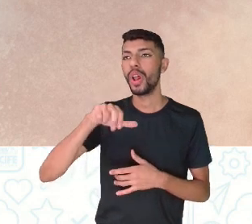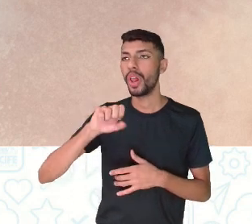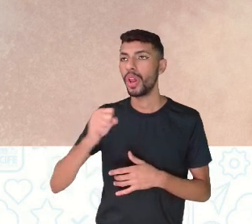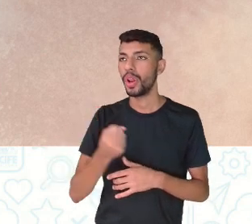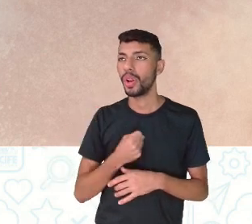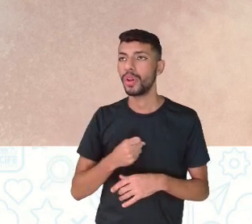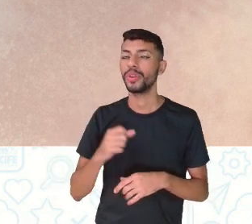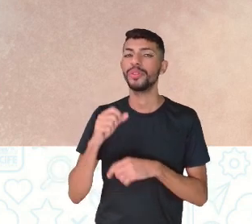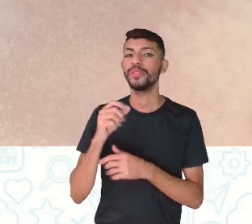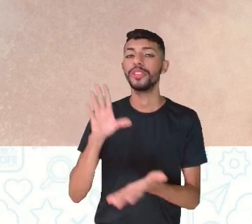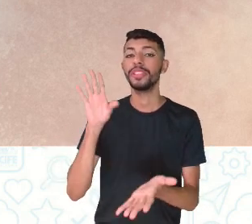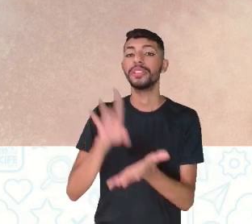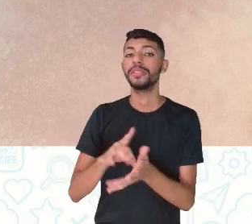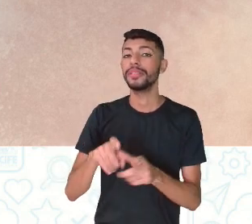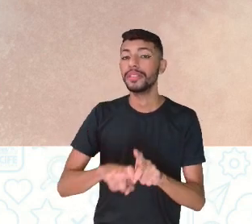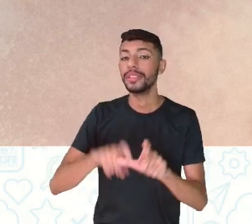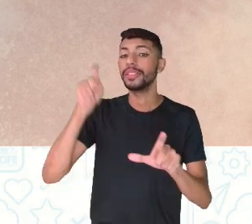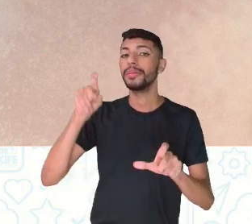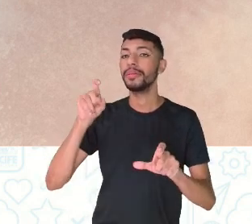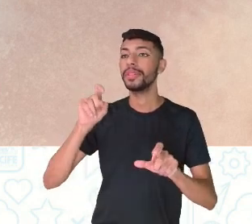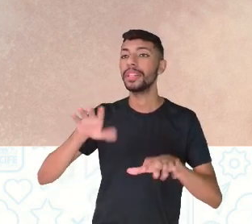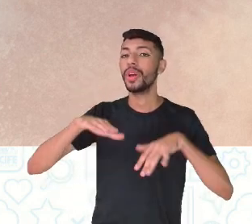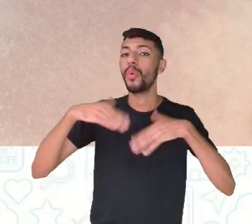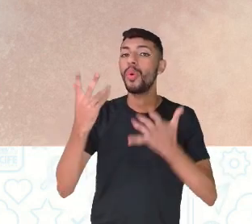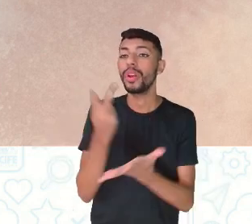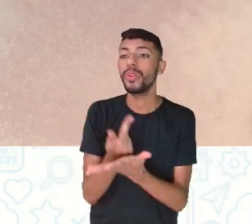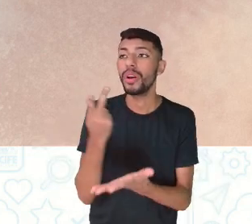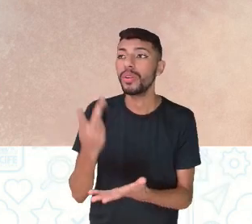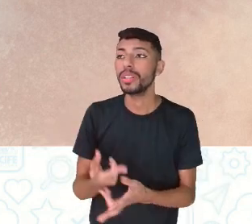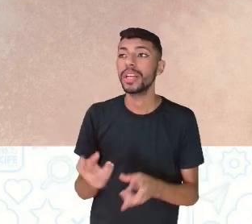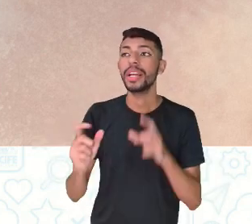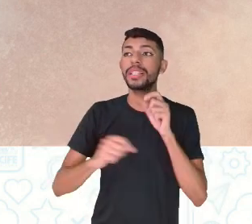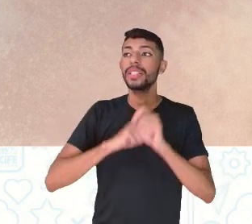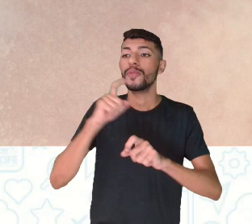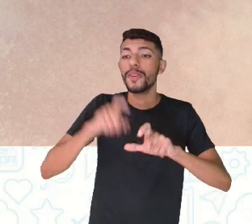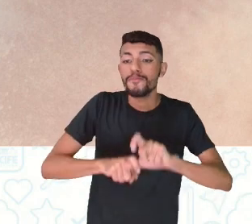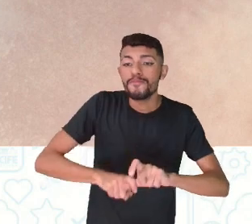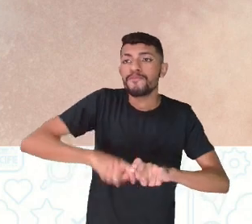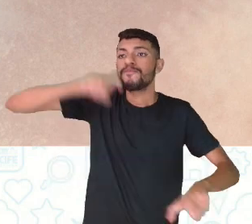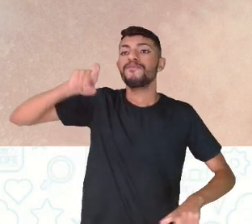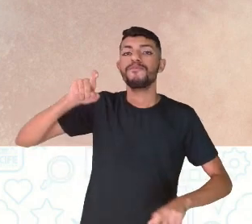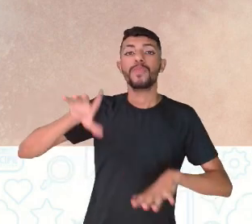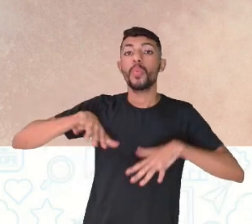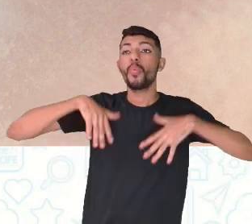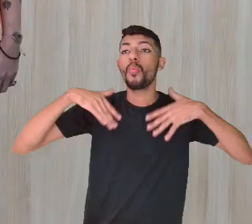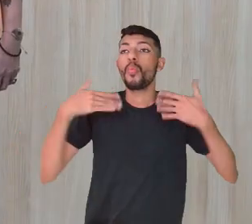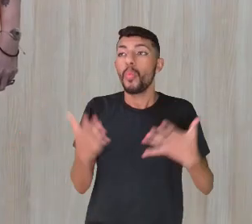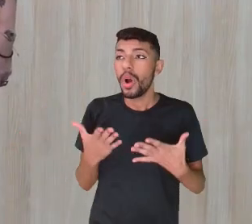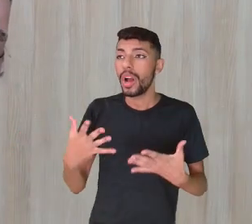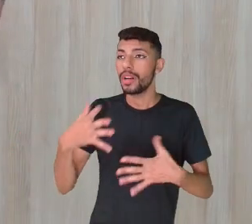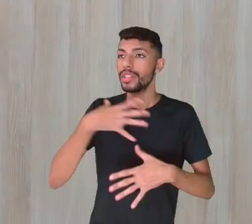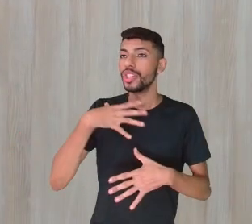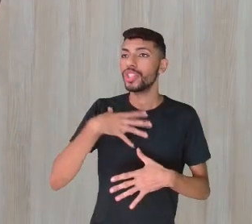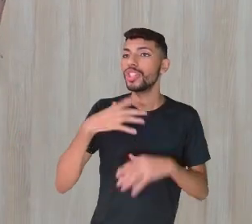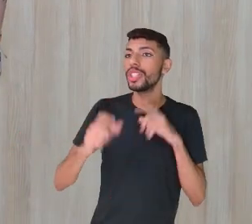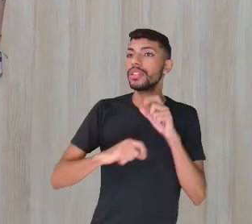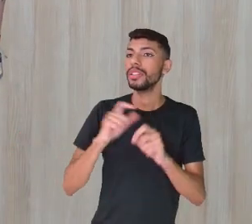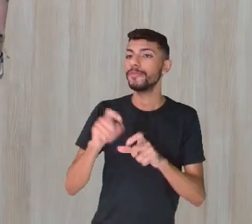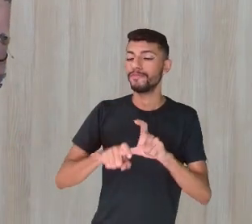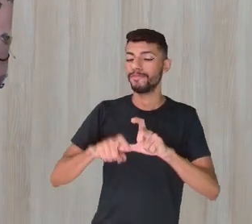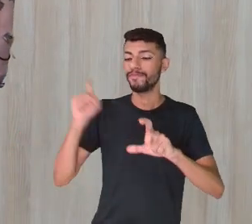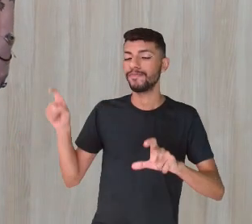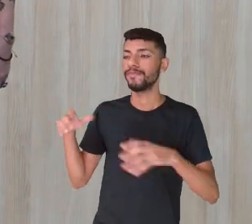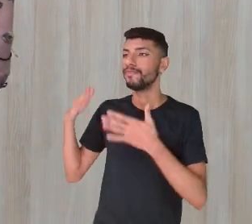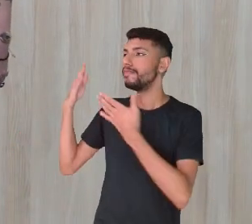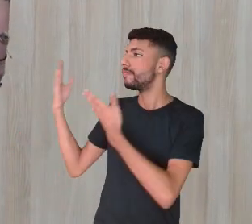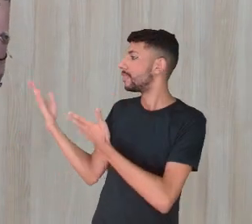declaram a independência, né? Quando é que ocorre esse grito aí, né? Essa forma de independência,